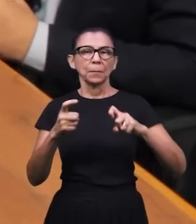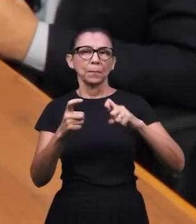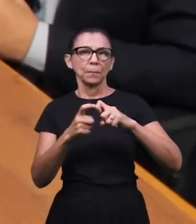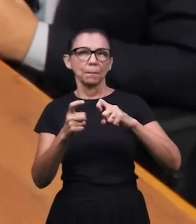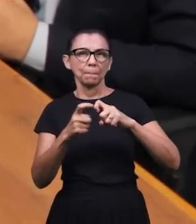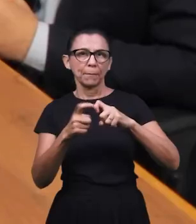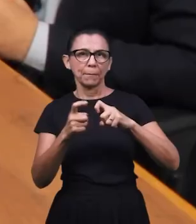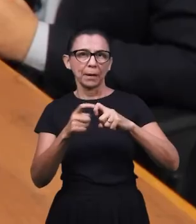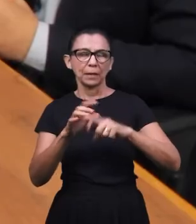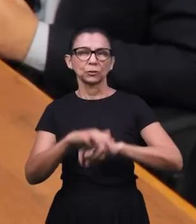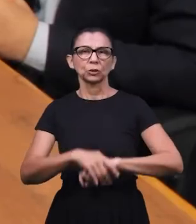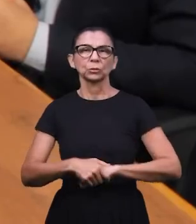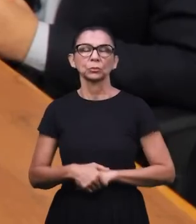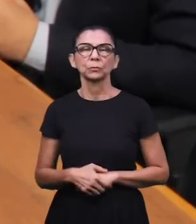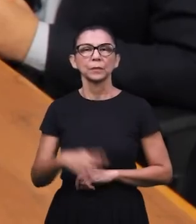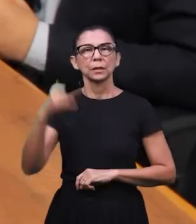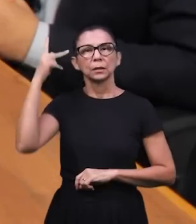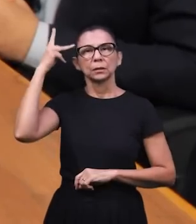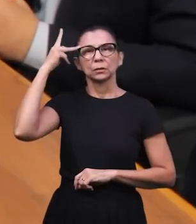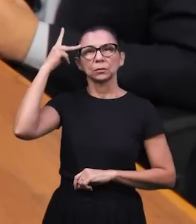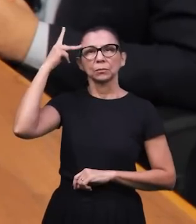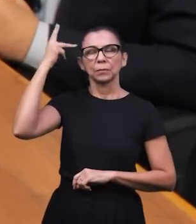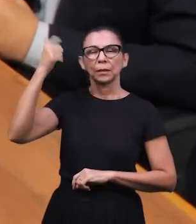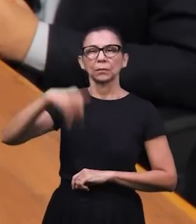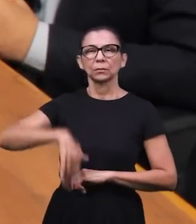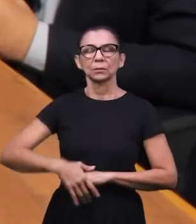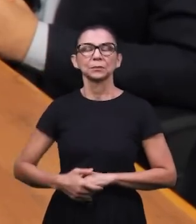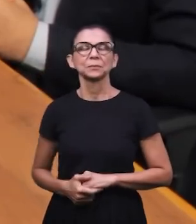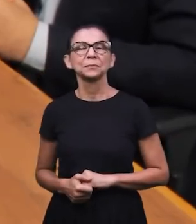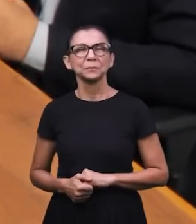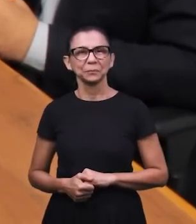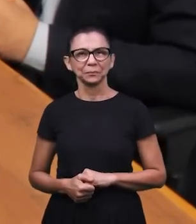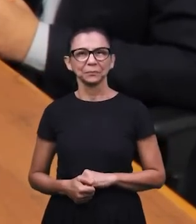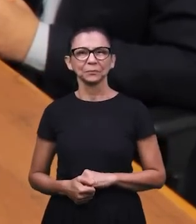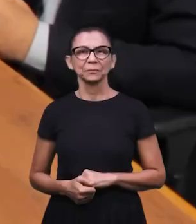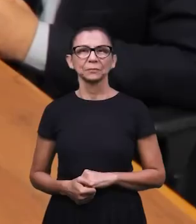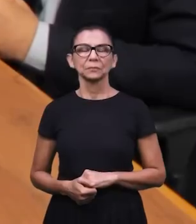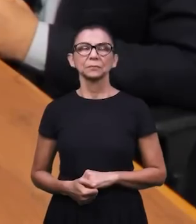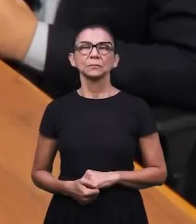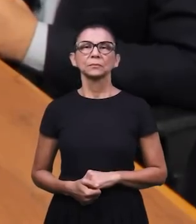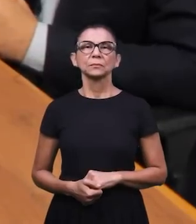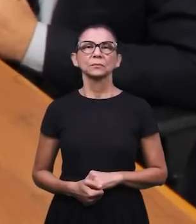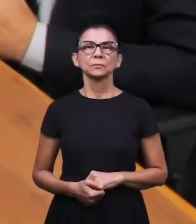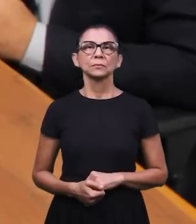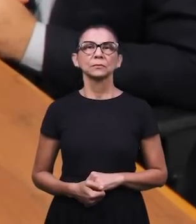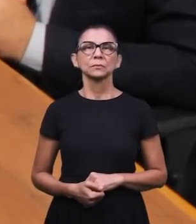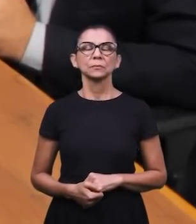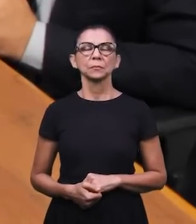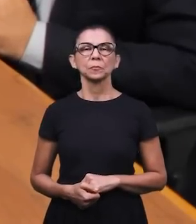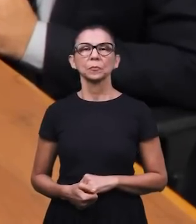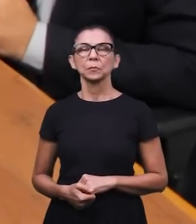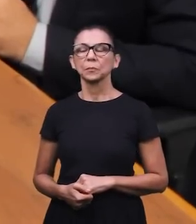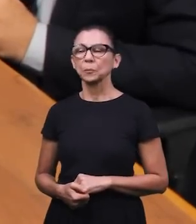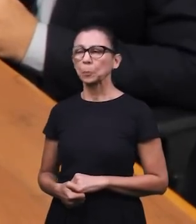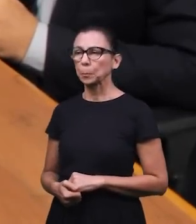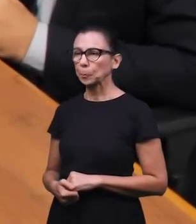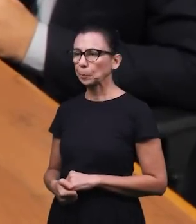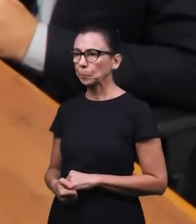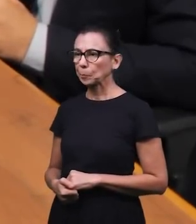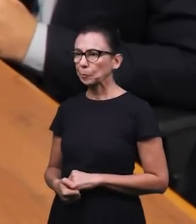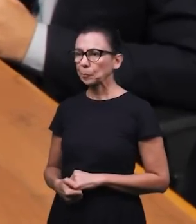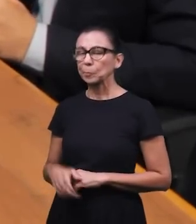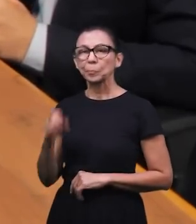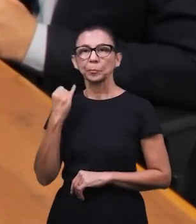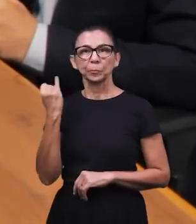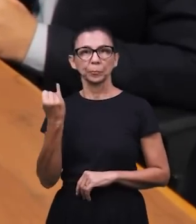médico, né? Oncologista em São Paulo. É o Lucas e o Aaron. Aí, que coisa boa. Muito bem. Então,